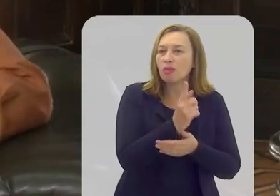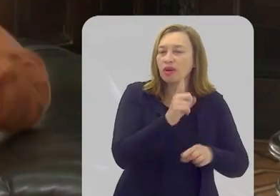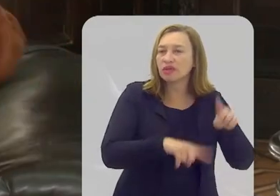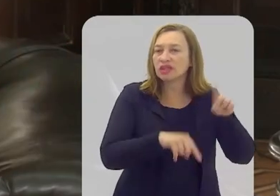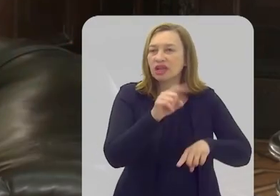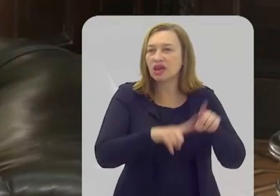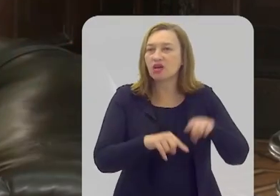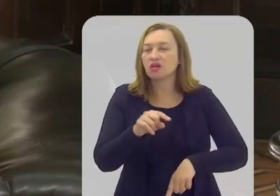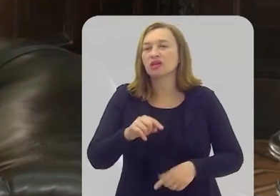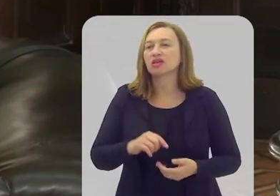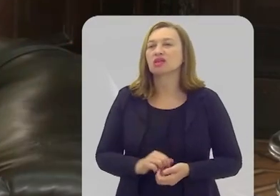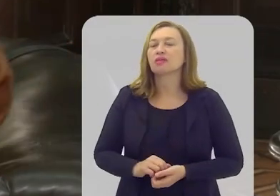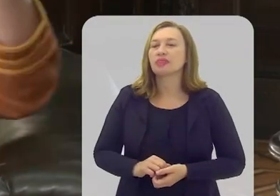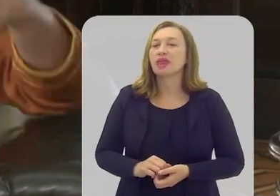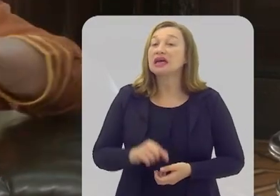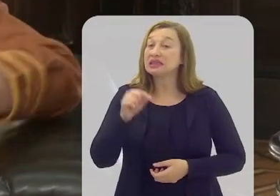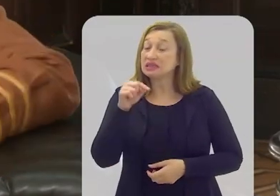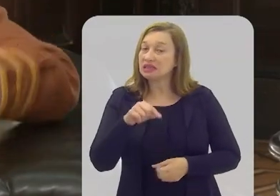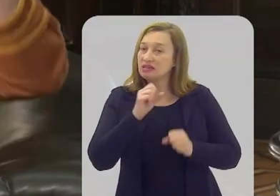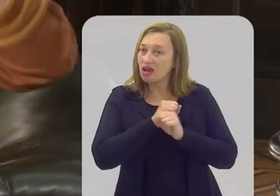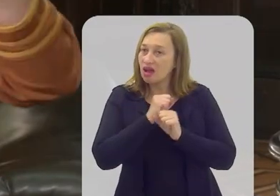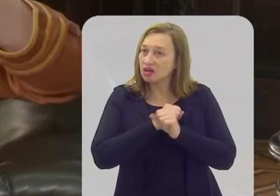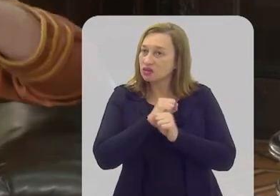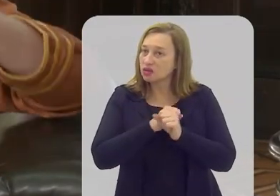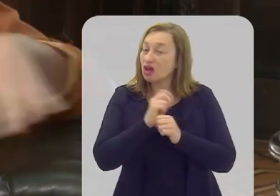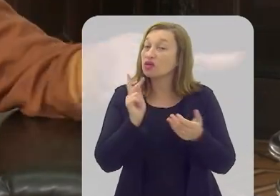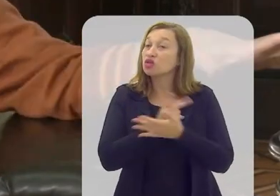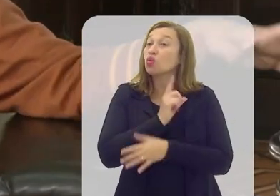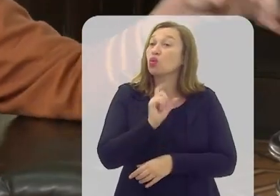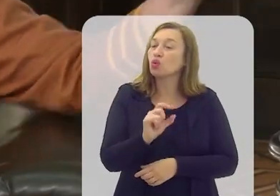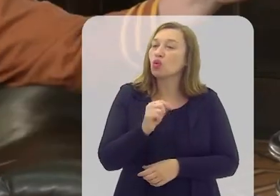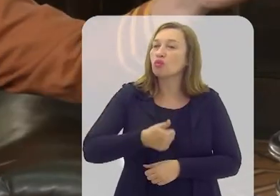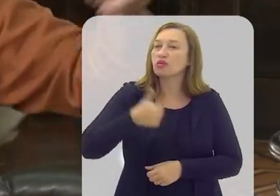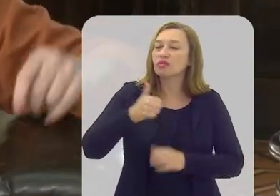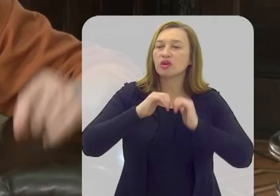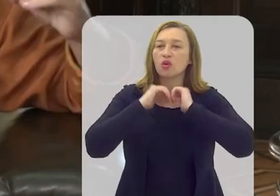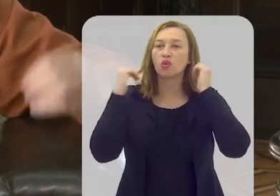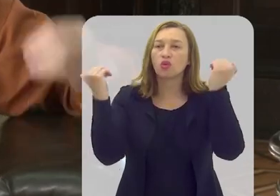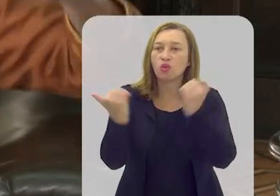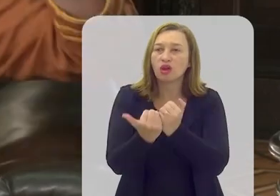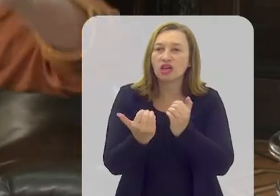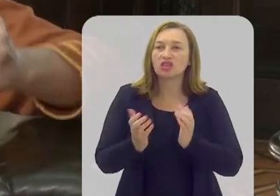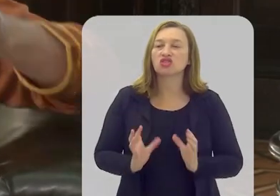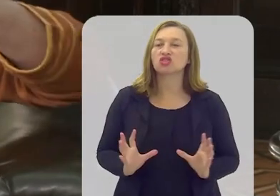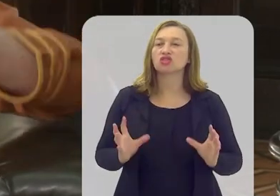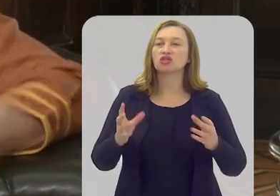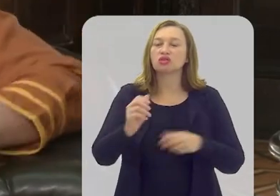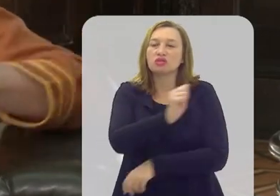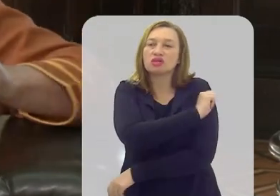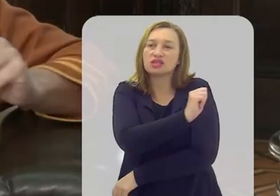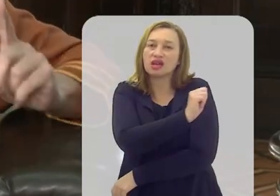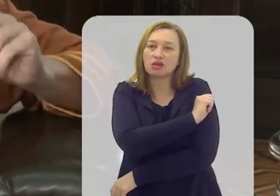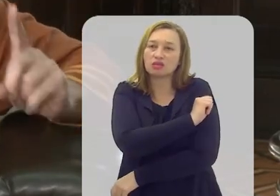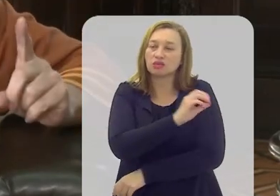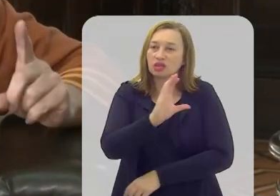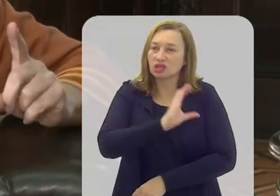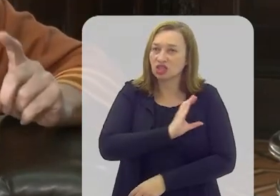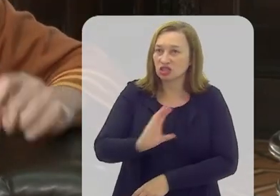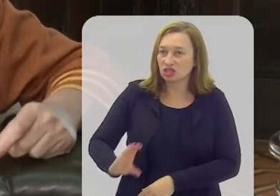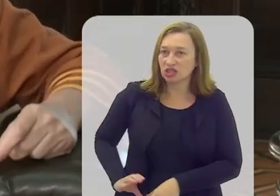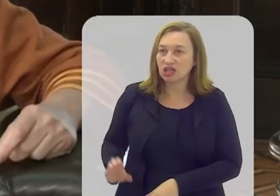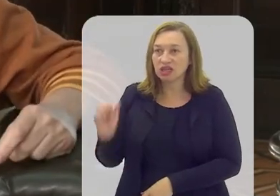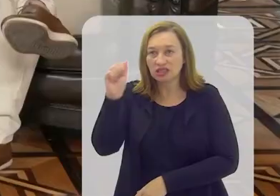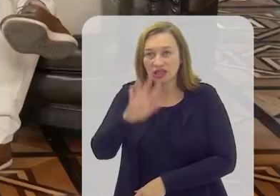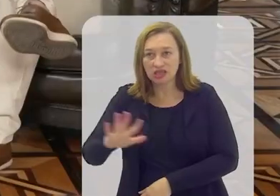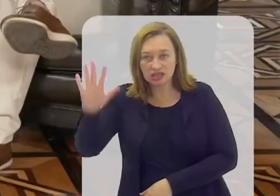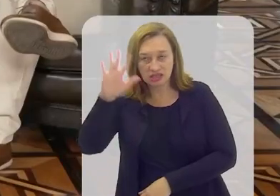brilhar Jesus, cartas de amor. E aí o que aconteceu? Nesse ano, o primeiro congresso de estudantes cristãos nacional,